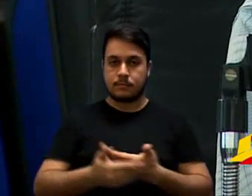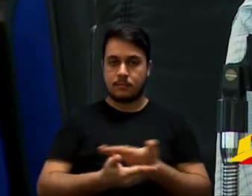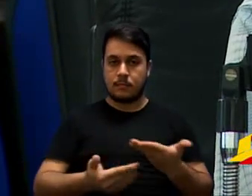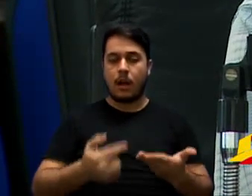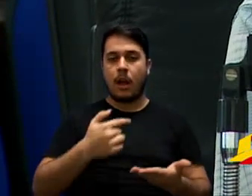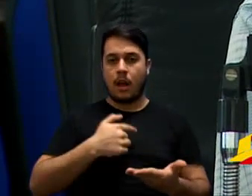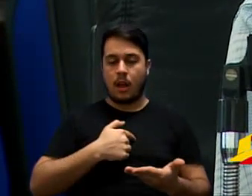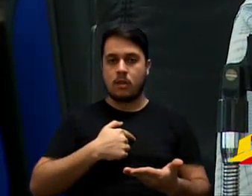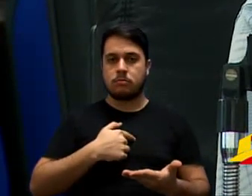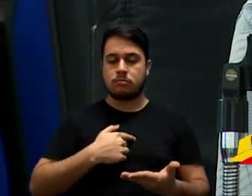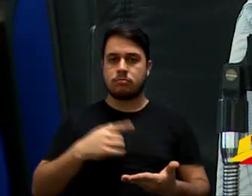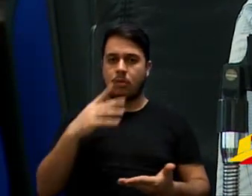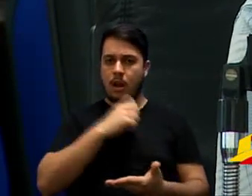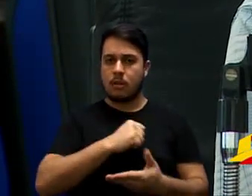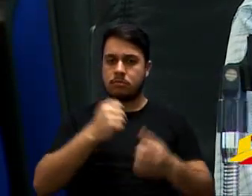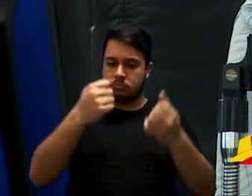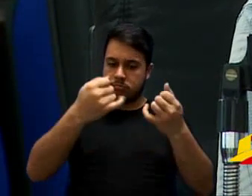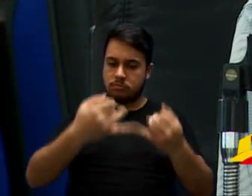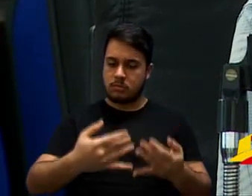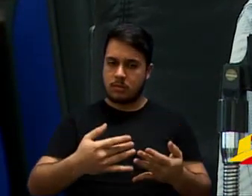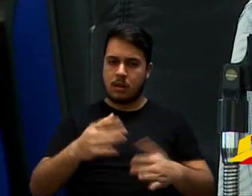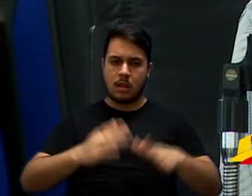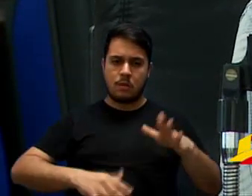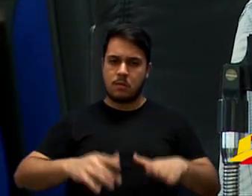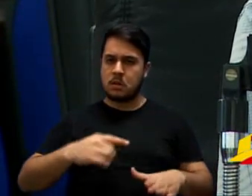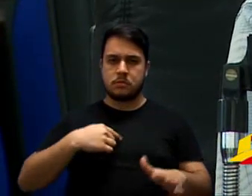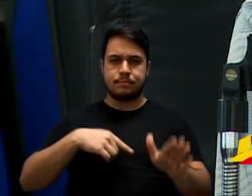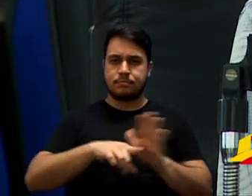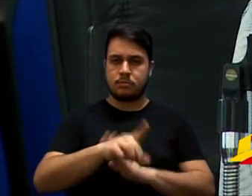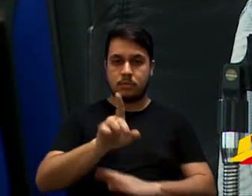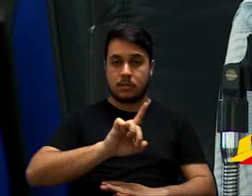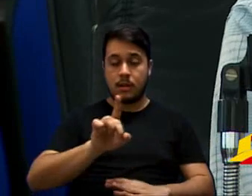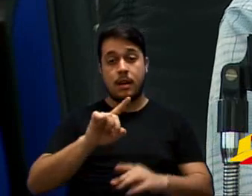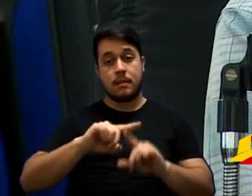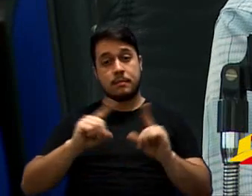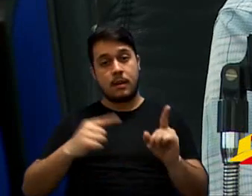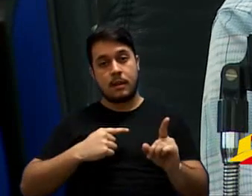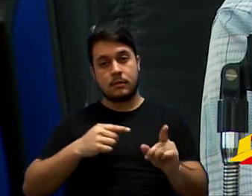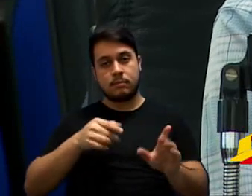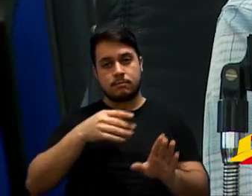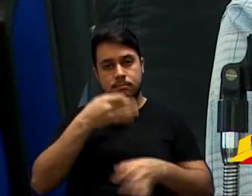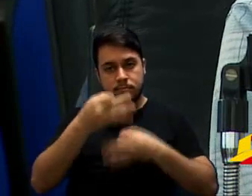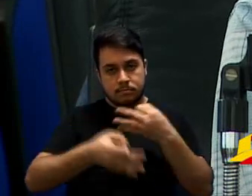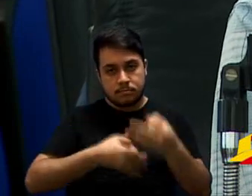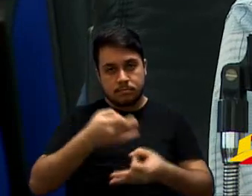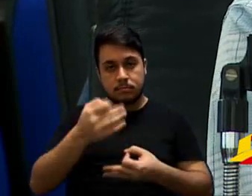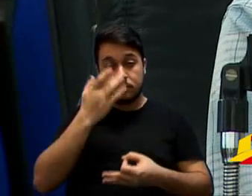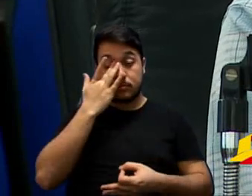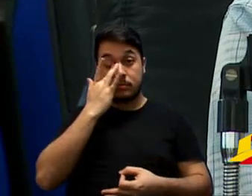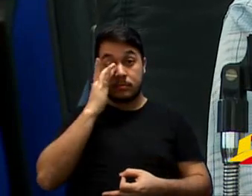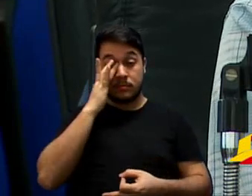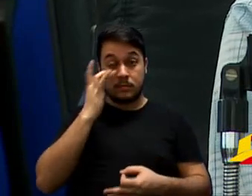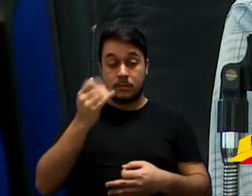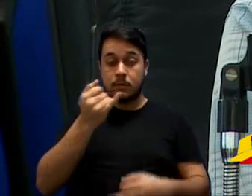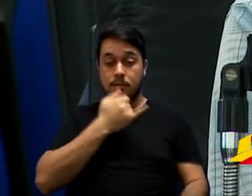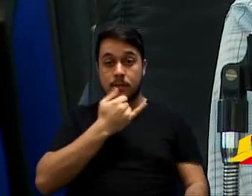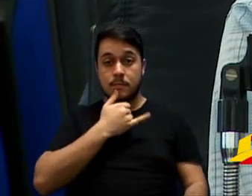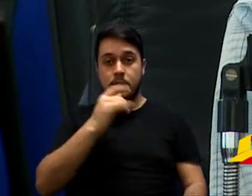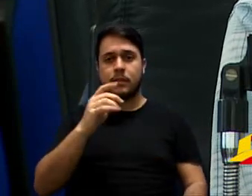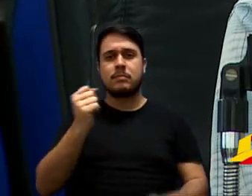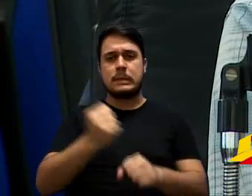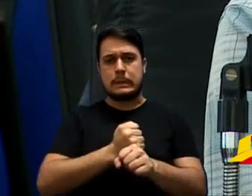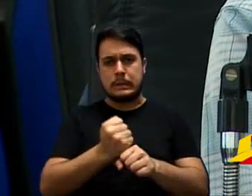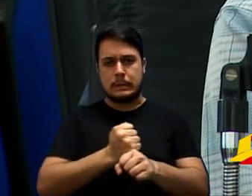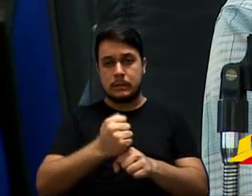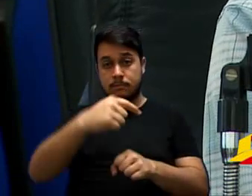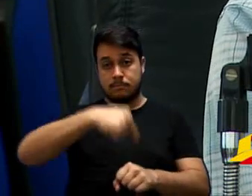talvez não tenha uma pergunta mas vejo necessária a colocação infelizmente nós enfrentamos há muitos